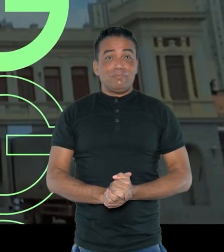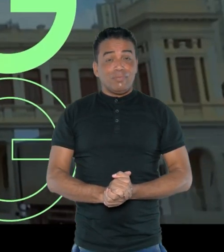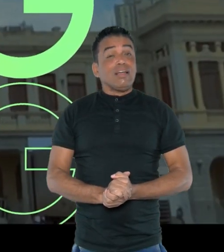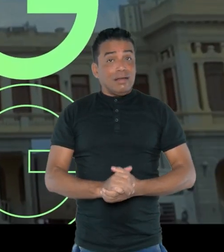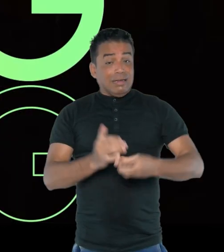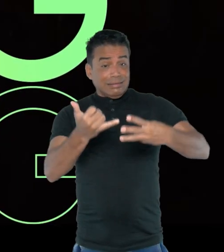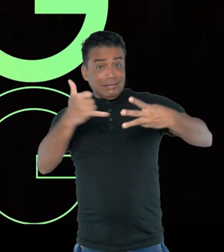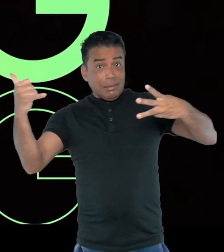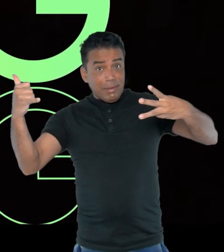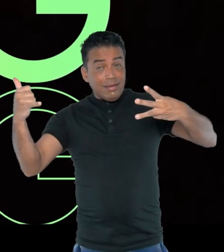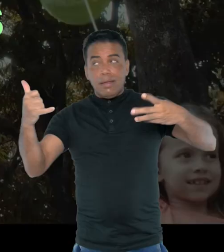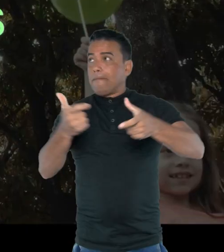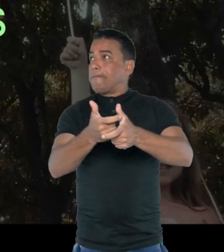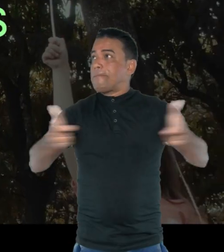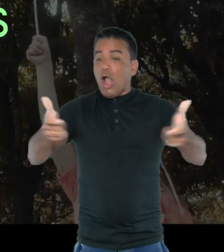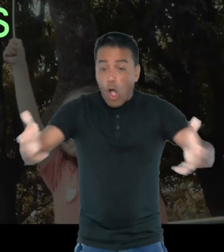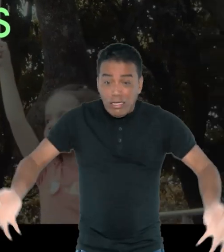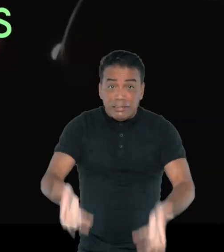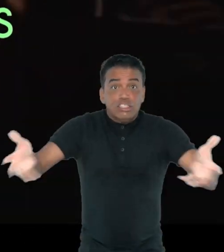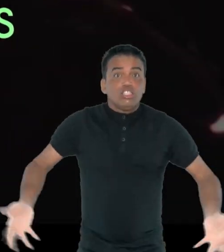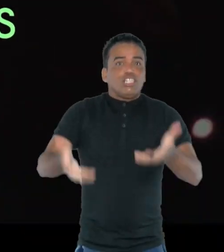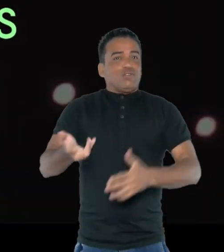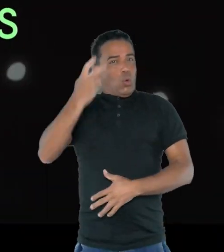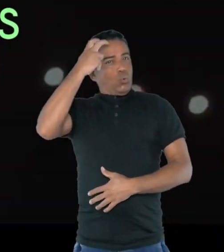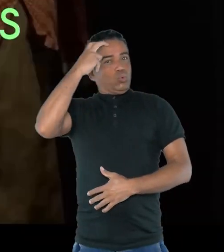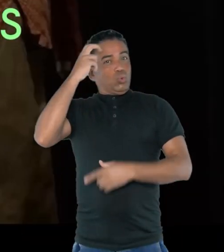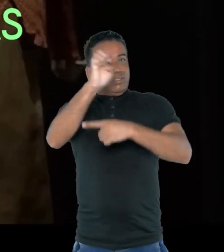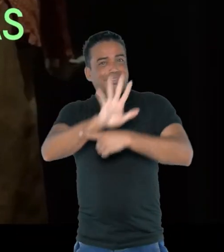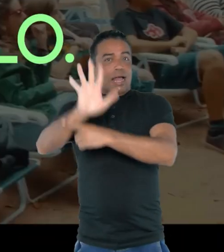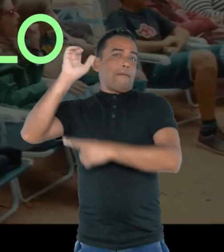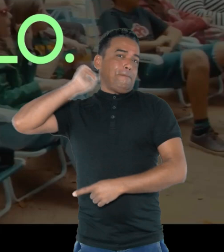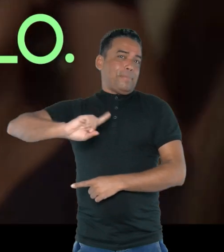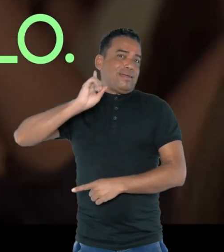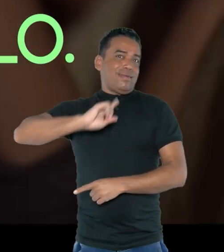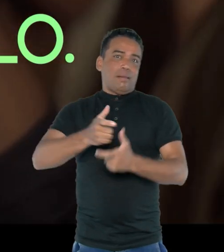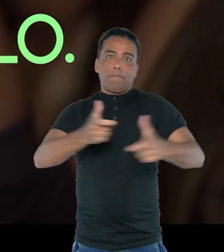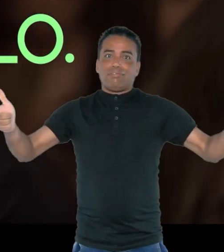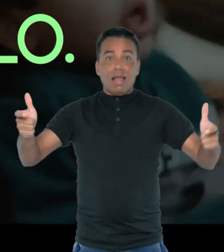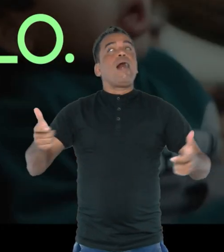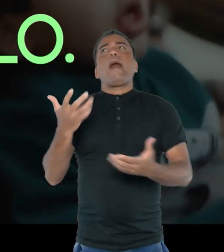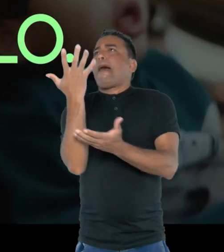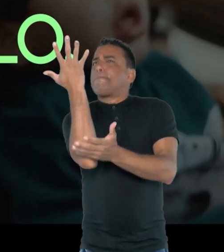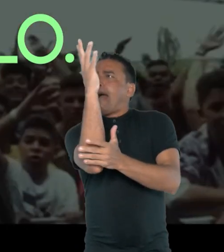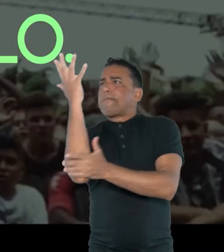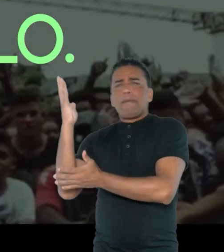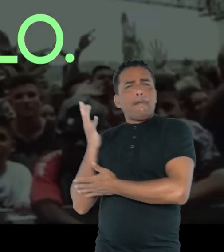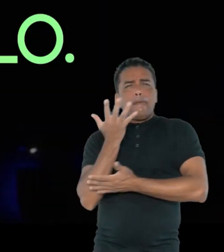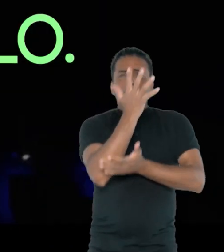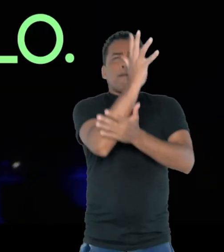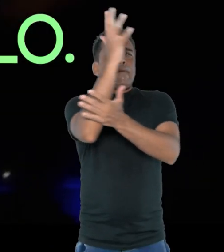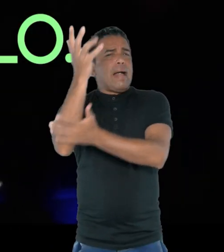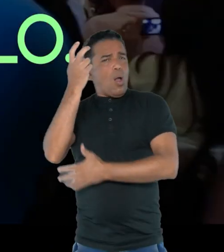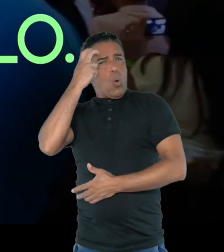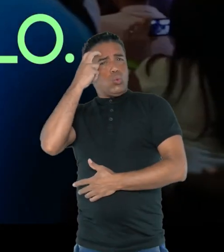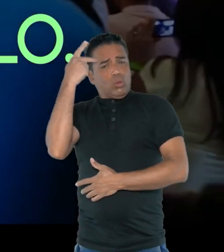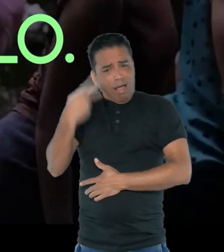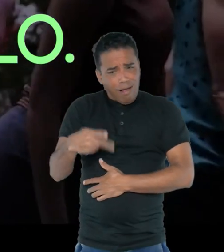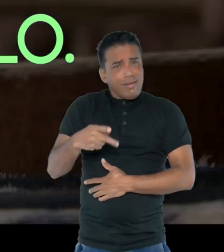A CEMIG, maior incentivadora da cultura de Minas, aplaude de pé este espetáculo.